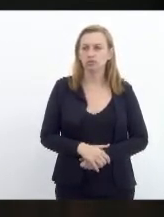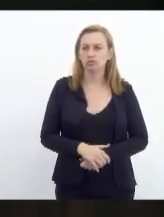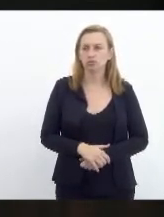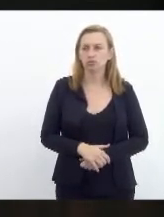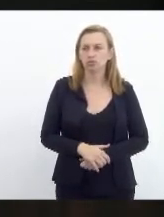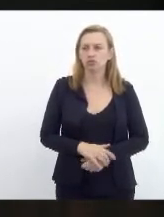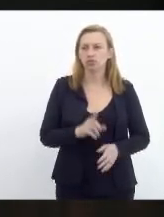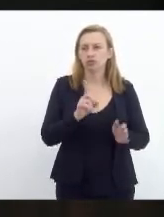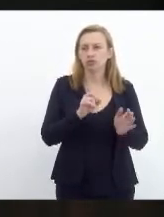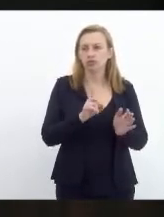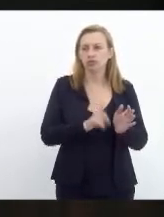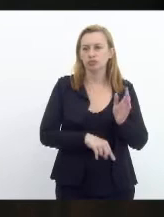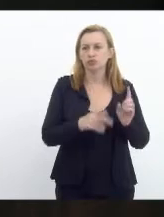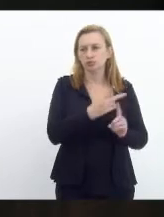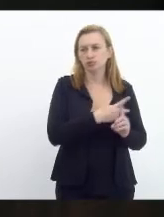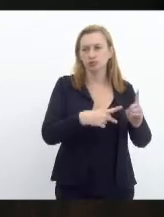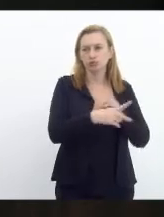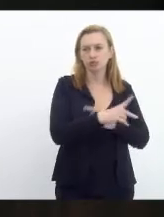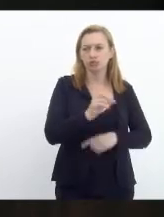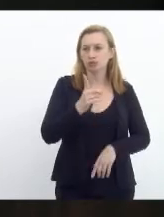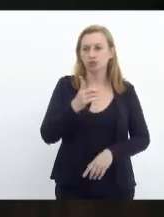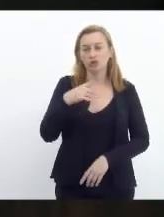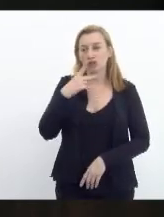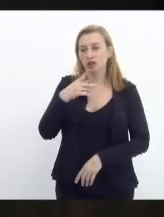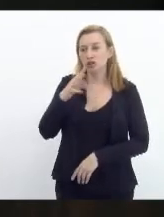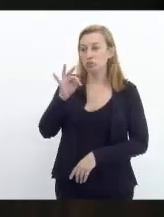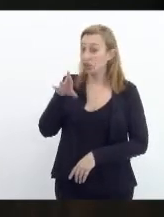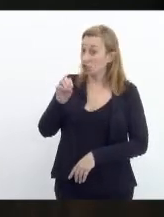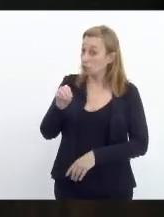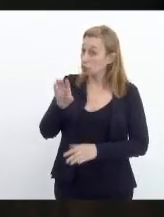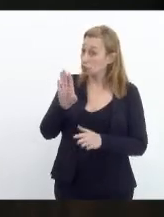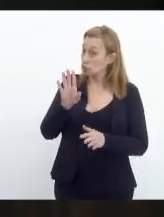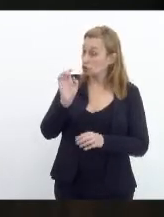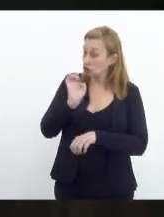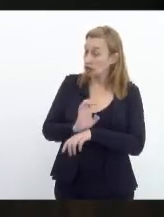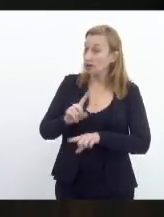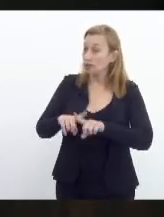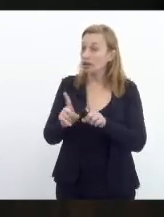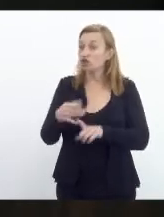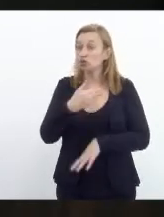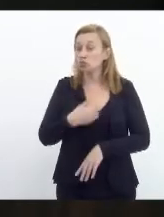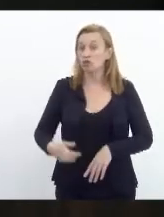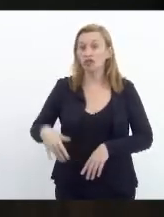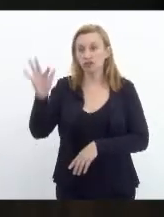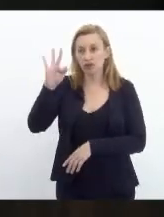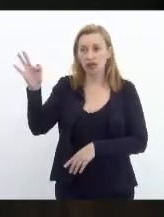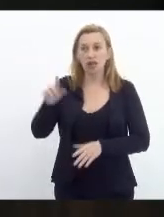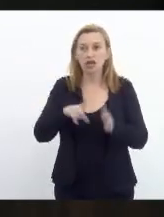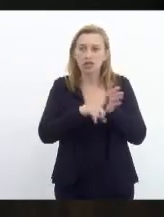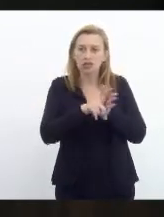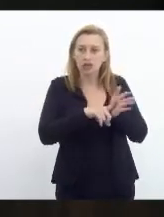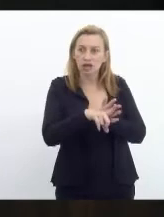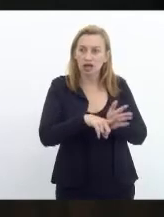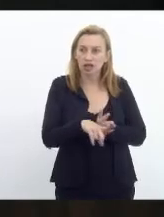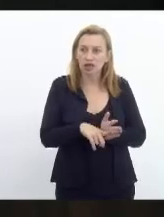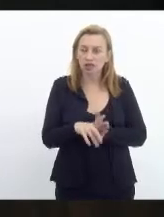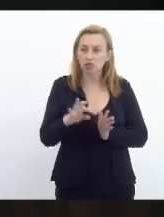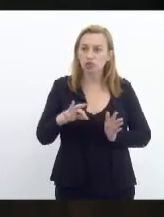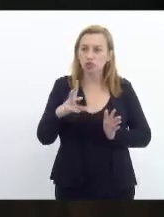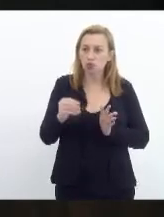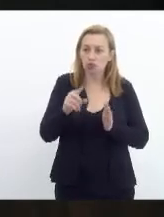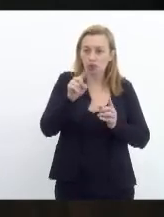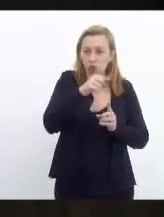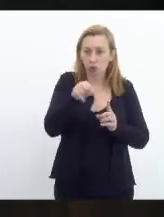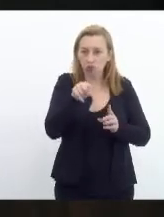do desconto previdenciário. Não estou falando do técnico do Estado, estou falando do governo federal, que eles analisam as planilhas e vão